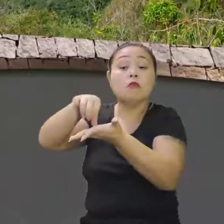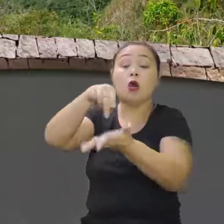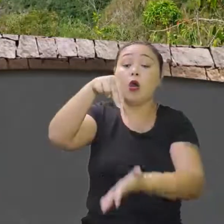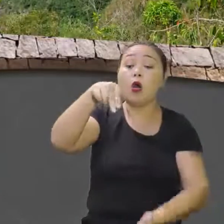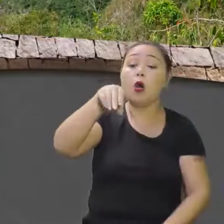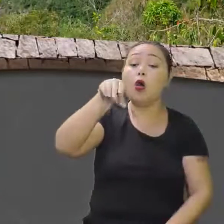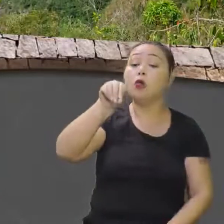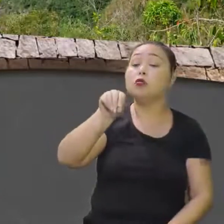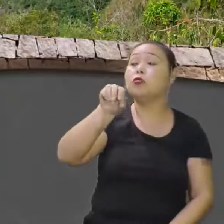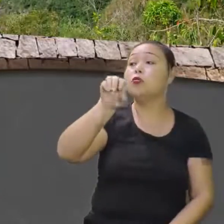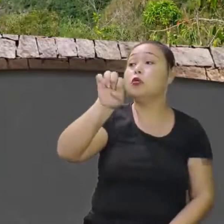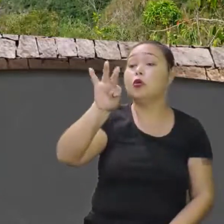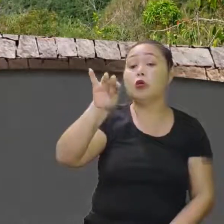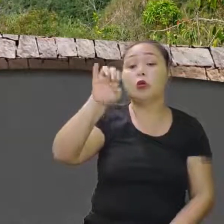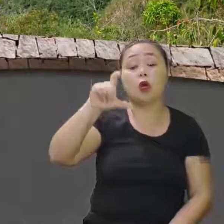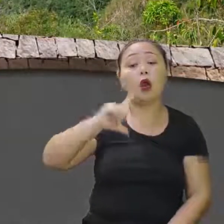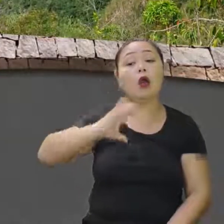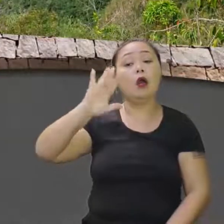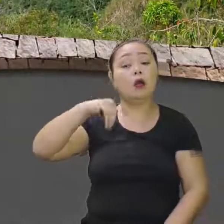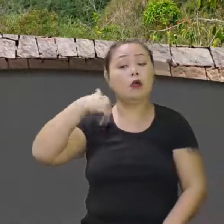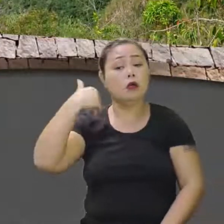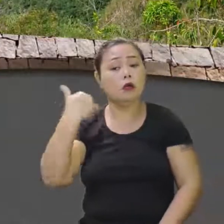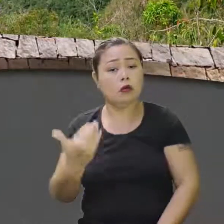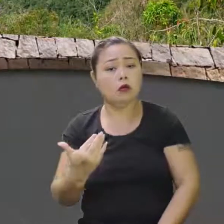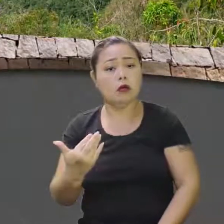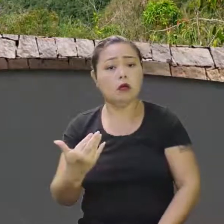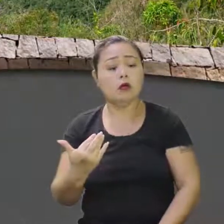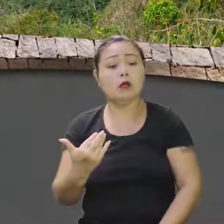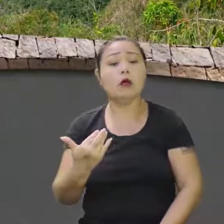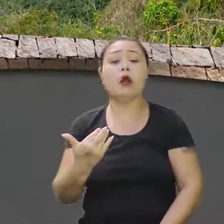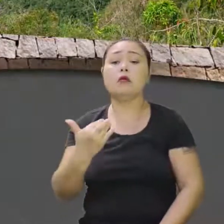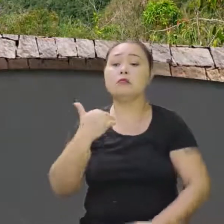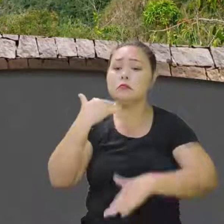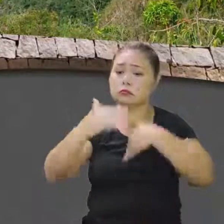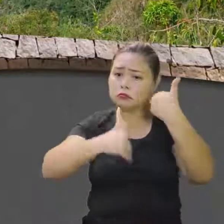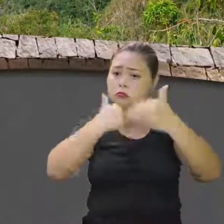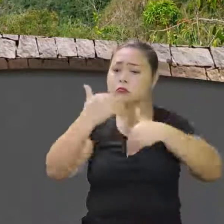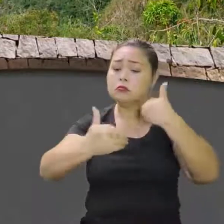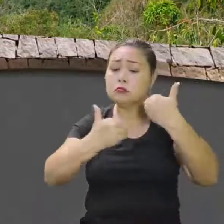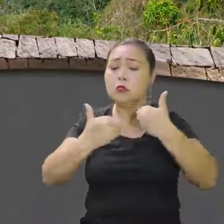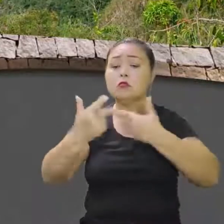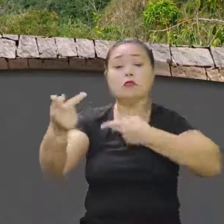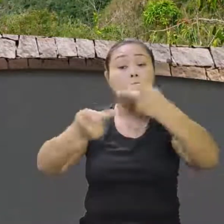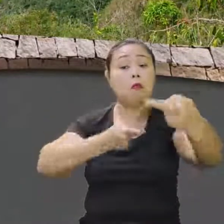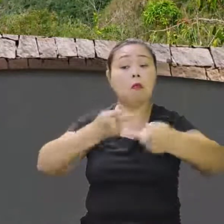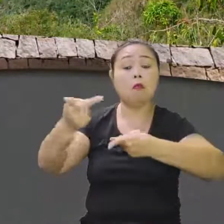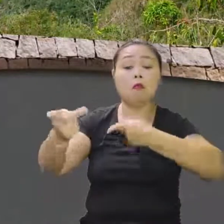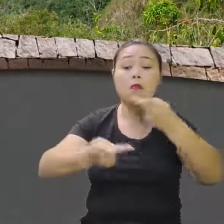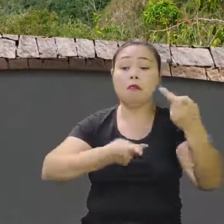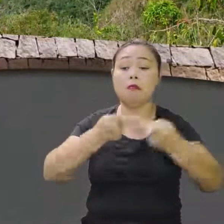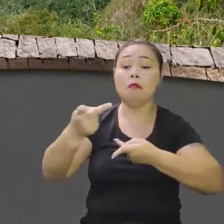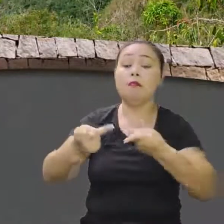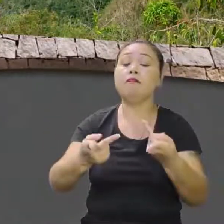passou a ter maior desenvolvimento com o